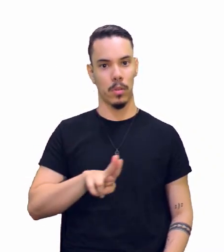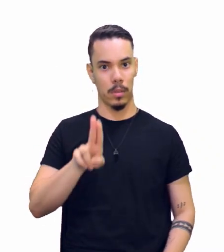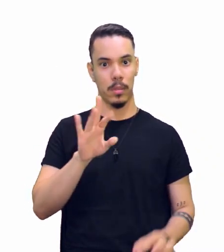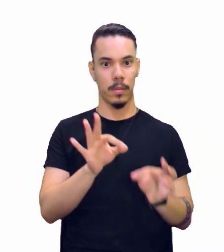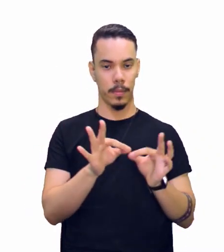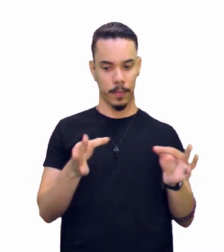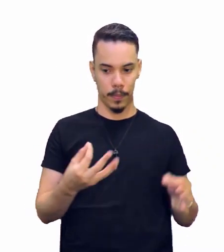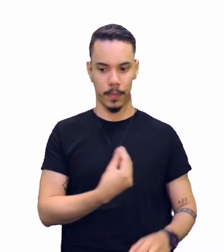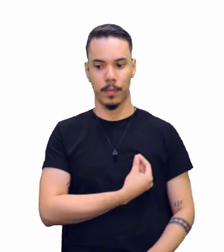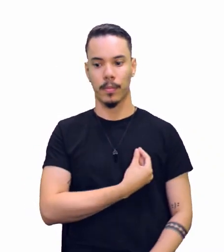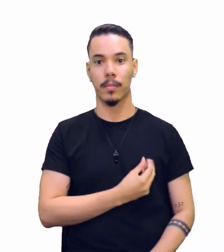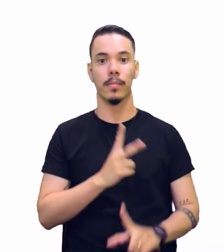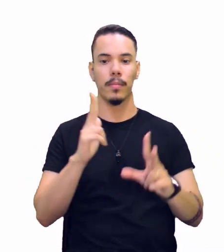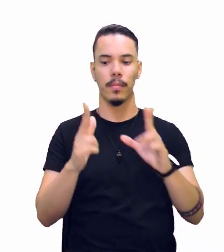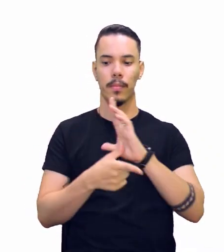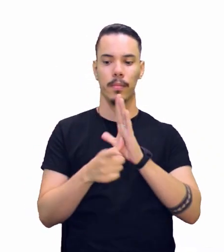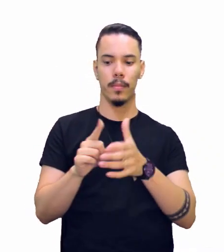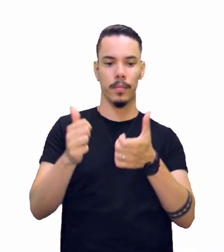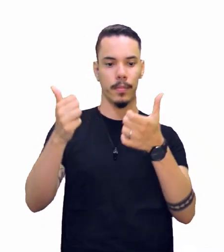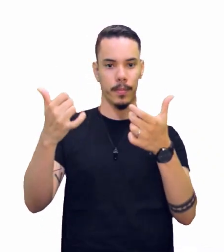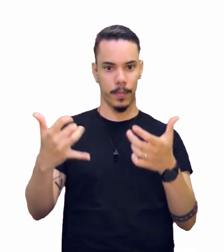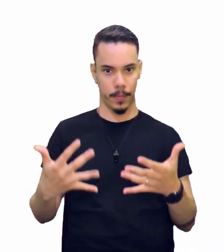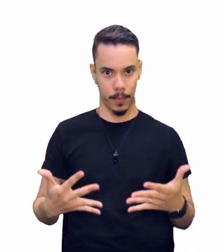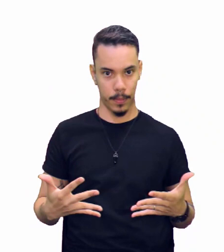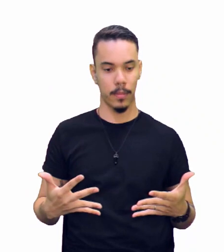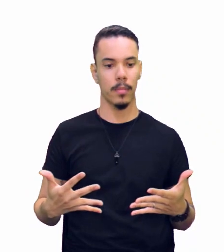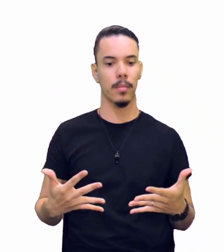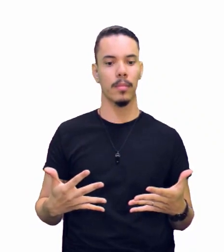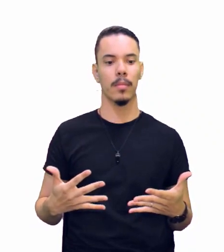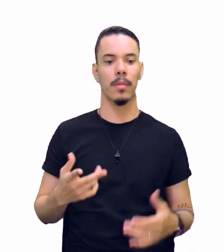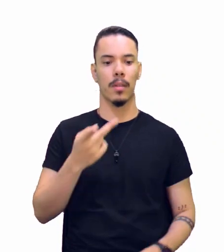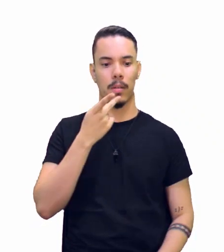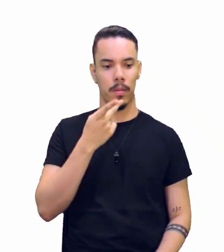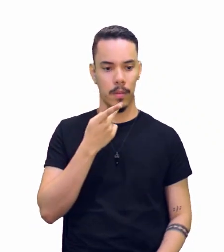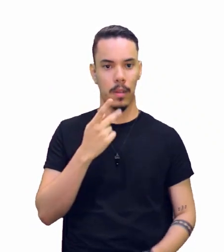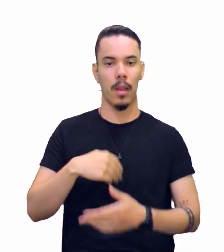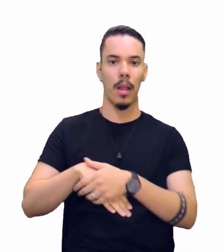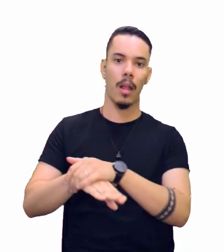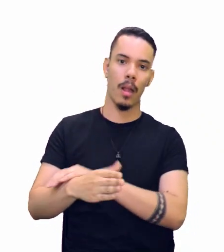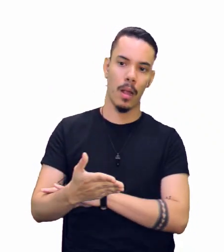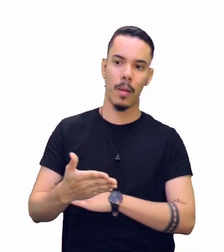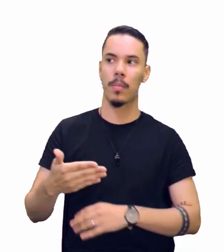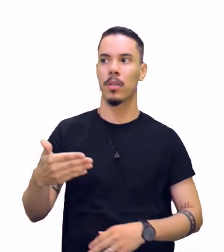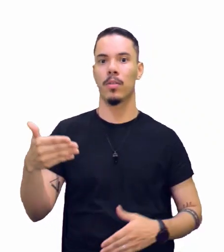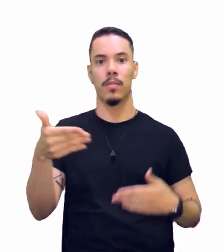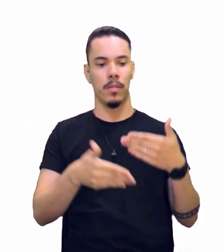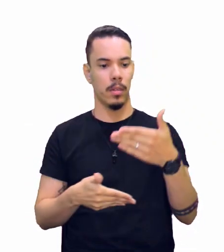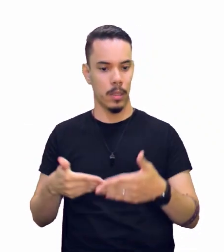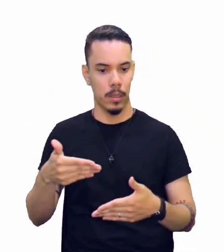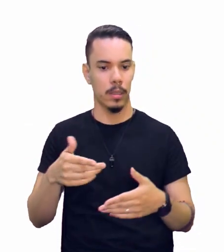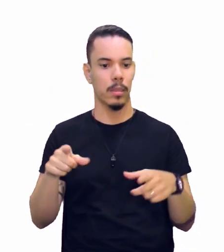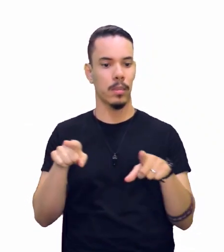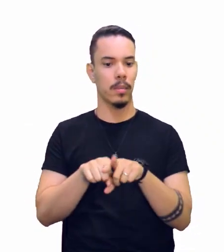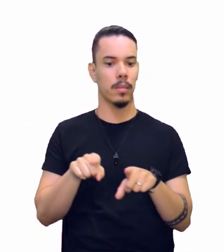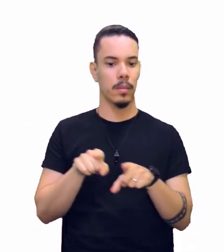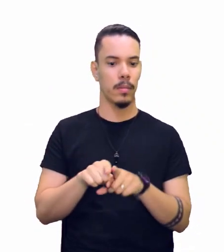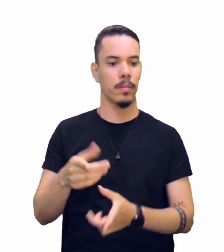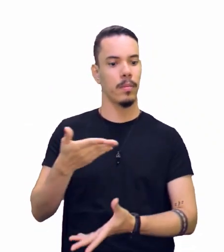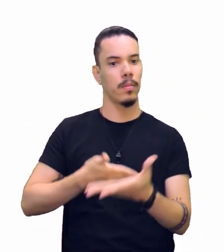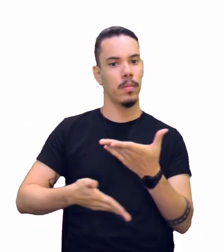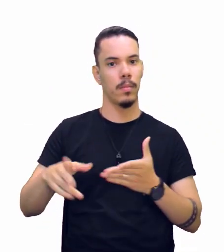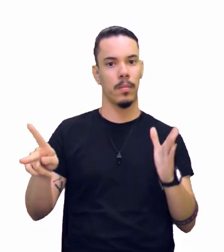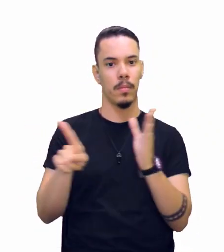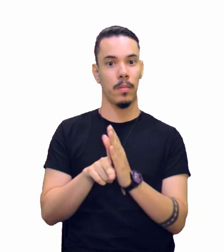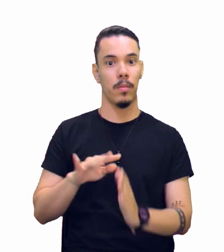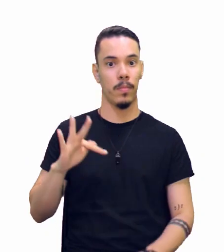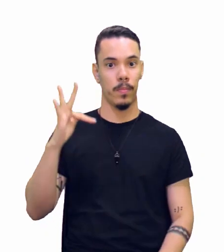para isso. Porque, como eu falei para vocês, o Simple Present, além de falar sobre hábito, frequência e questão também envolvendo lá para indicar